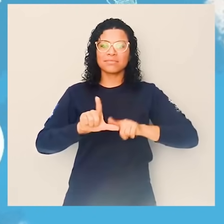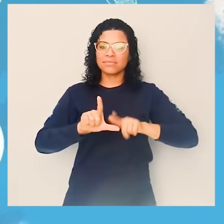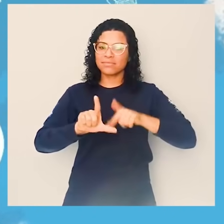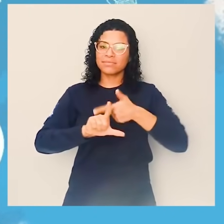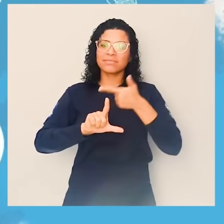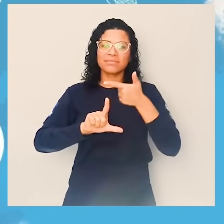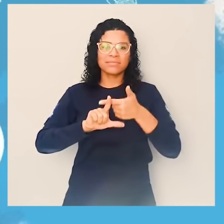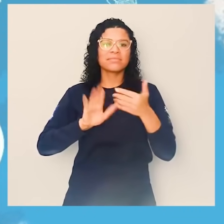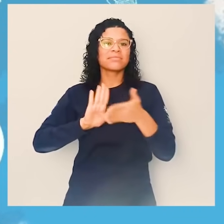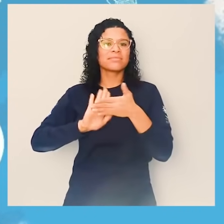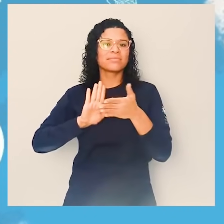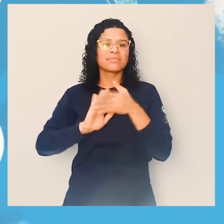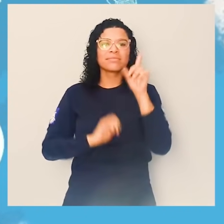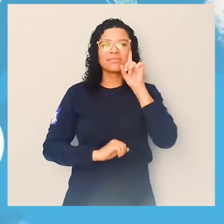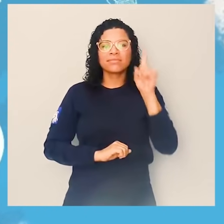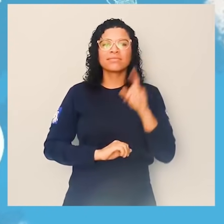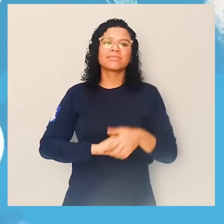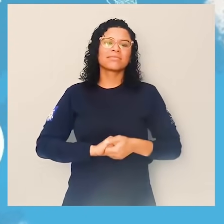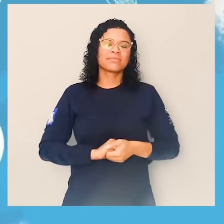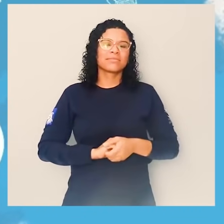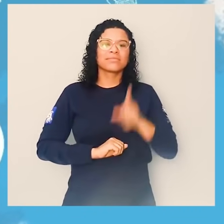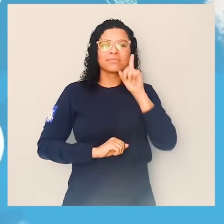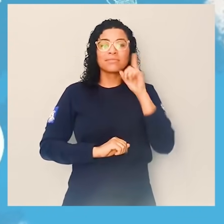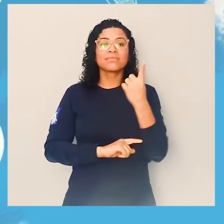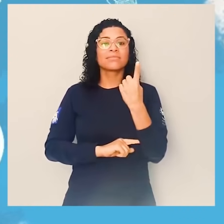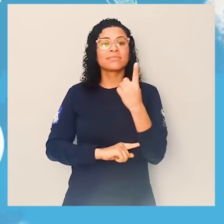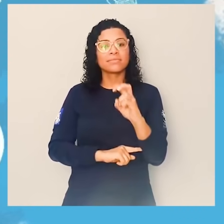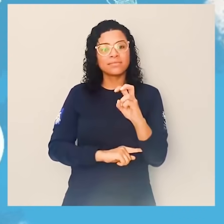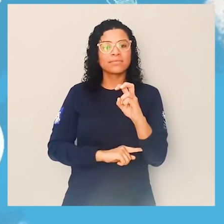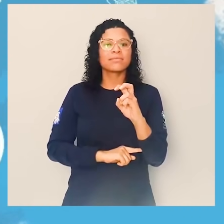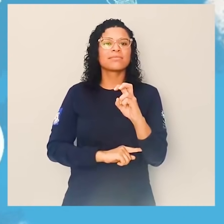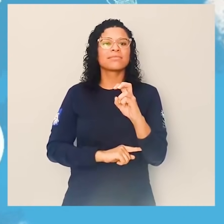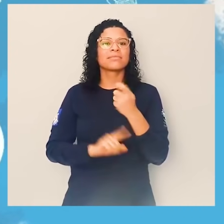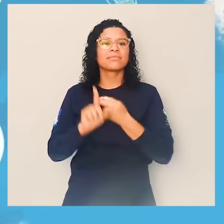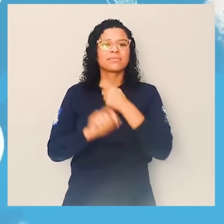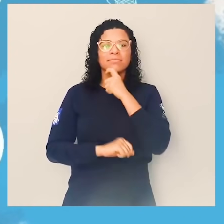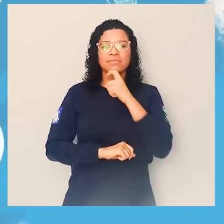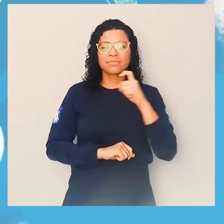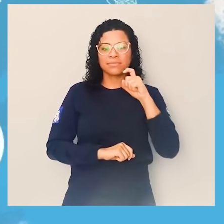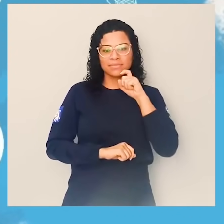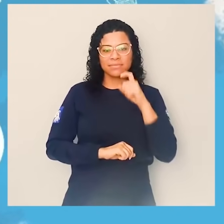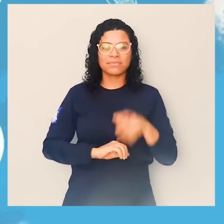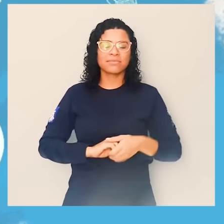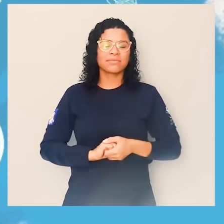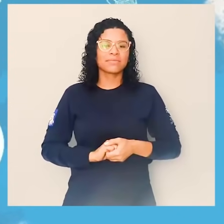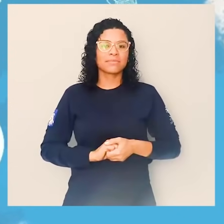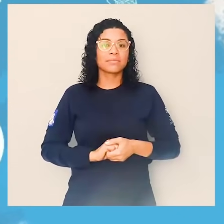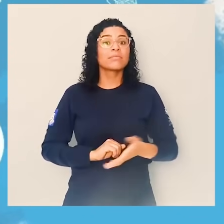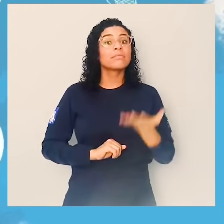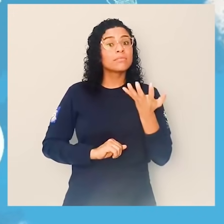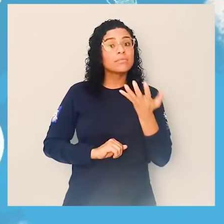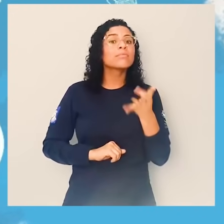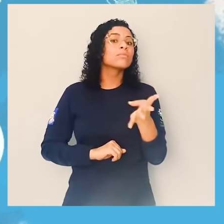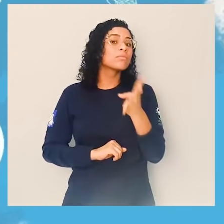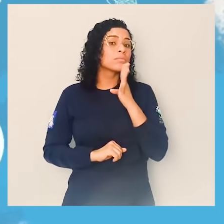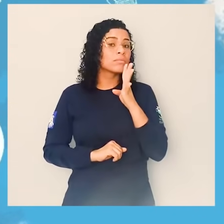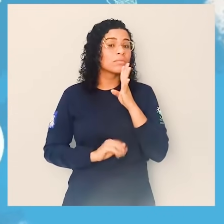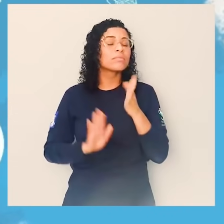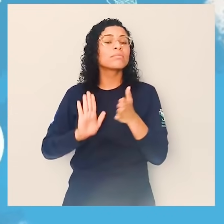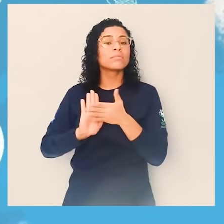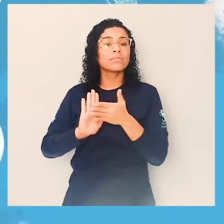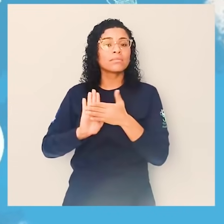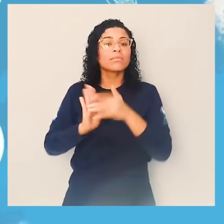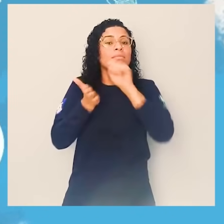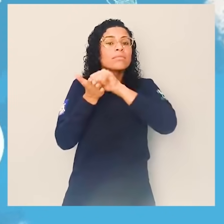Além das letras, proposta do dia, data 15/9, 15 de setembro. Queremos conhecer as suas